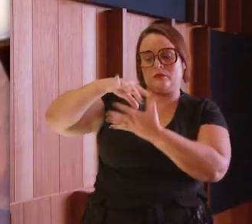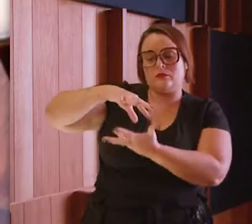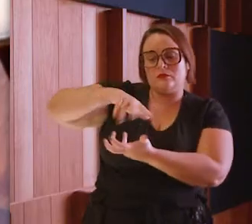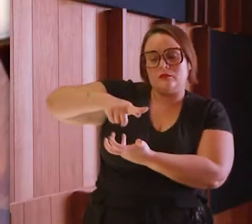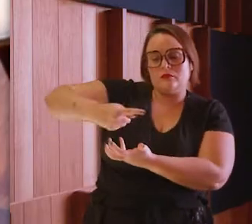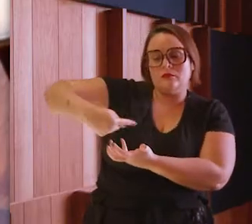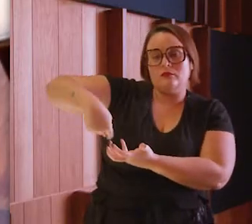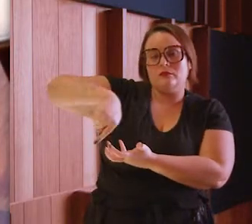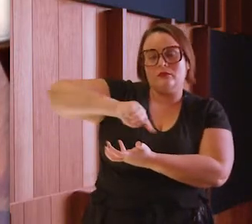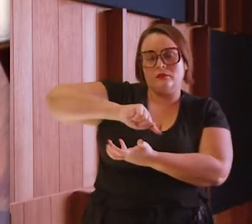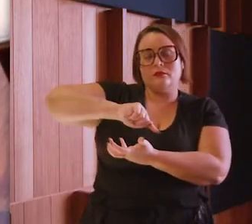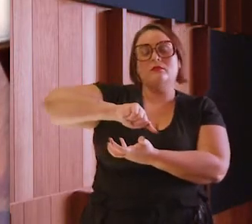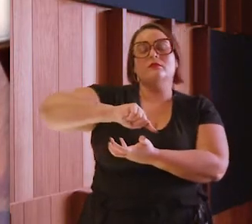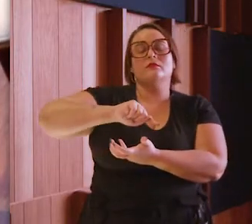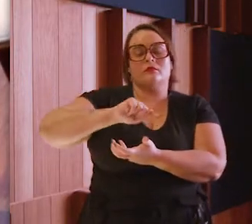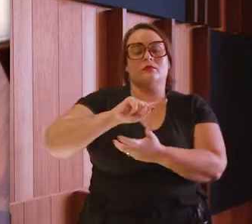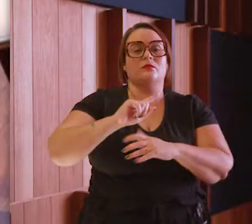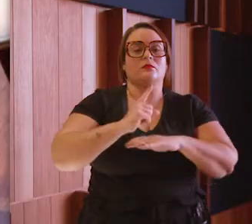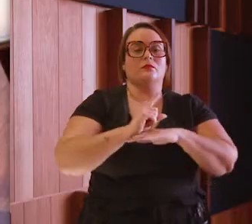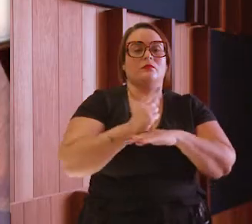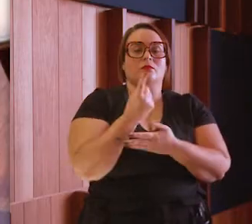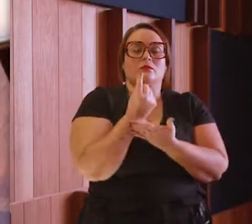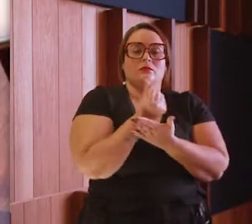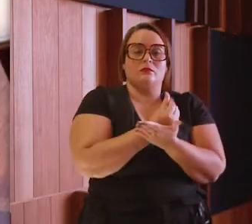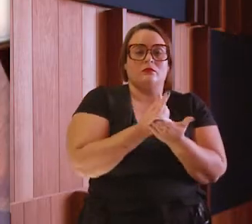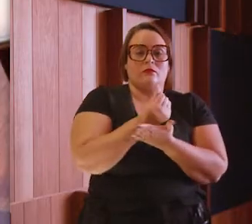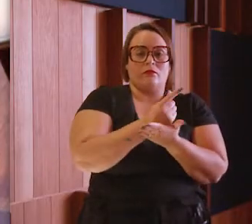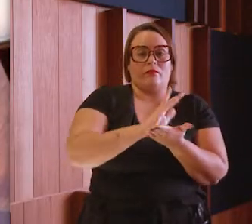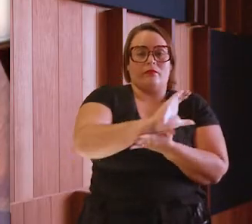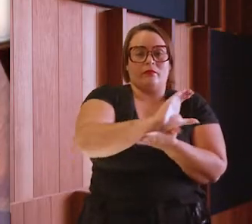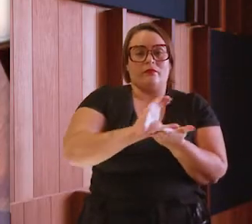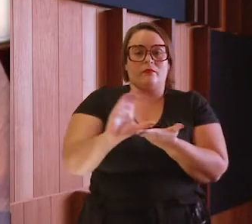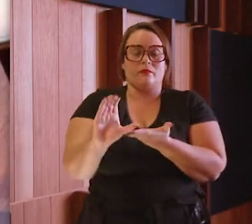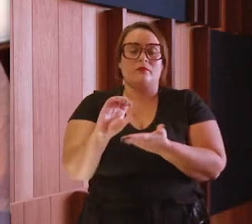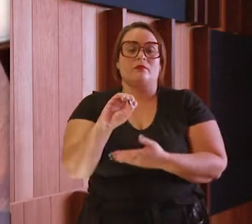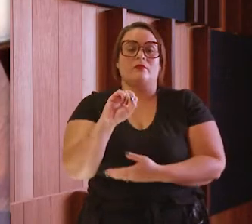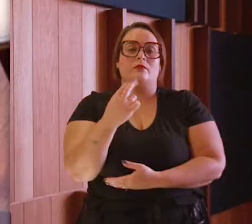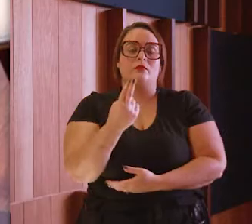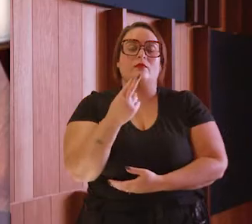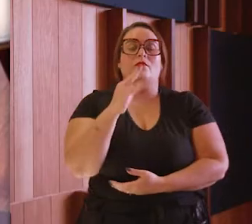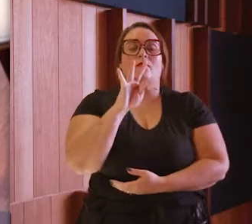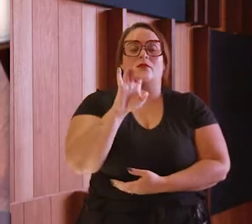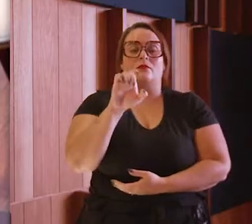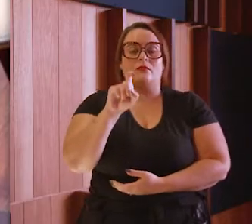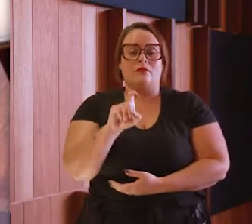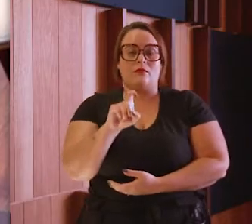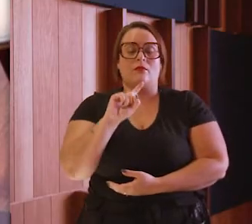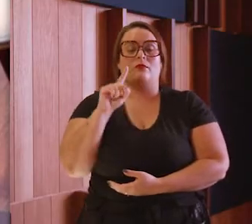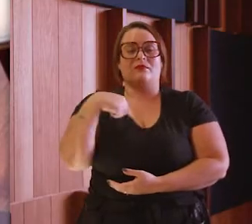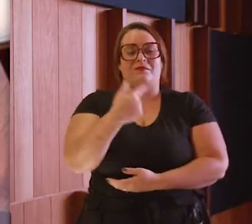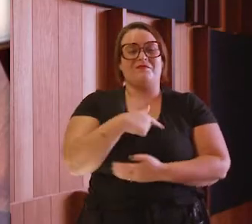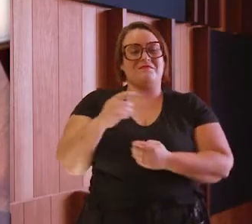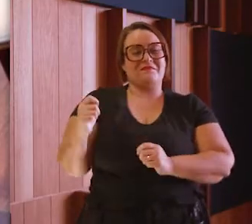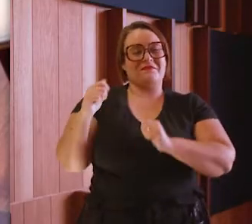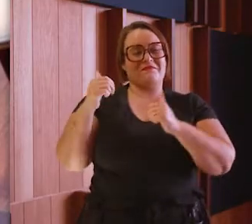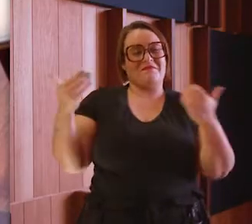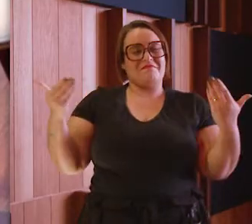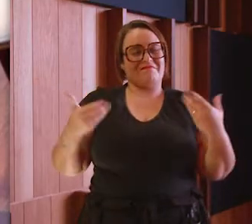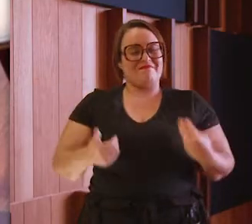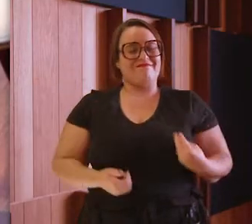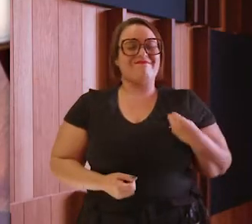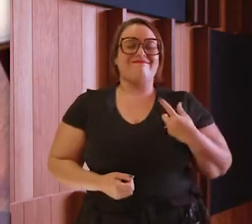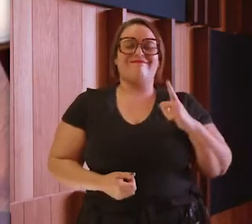de Transfer Pricing e de International Tax, que nos privilegiaram com suas presenças aqui